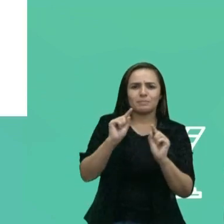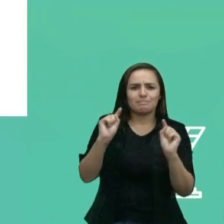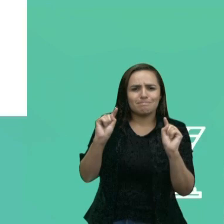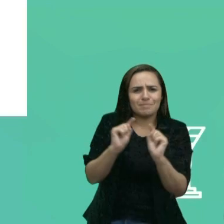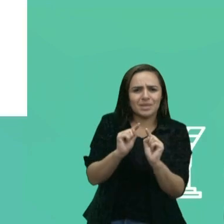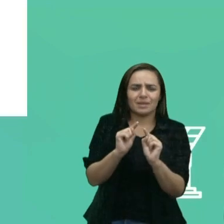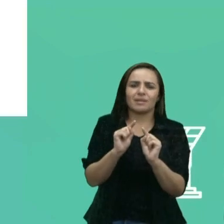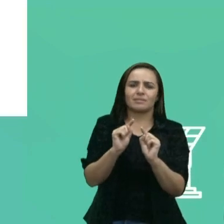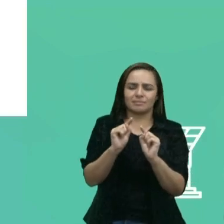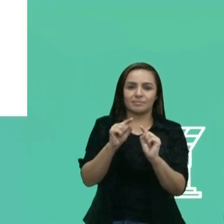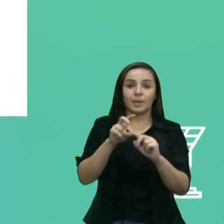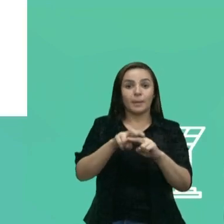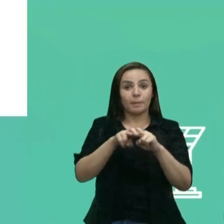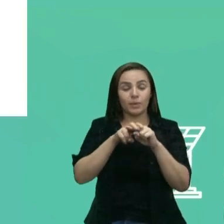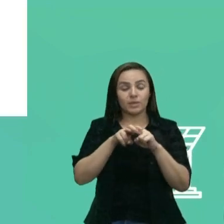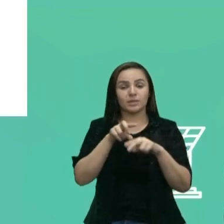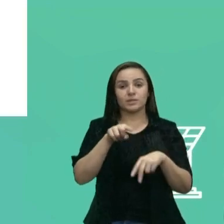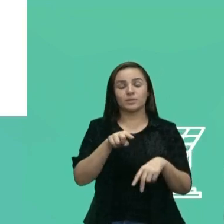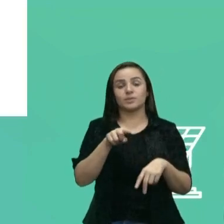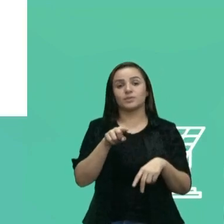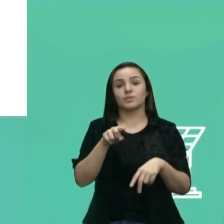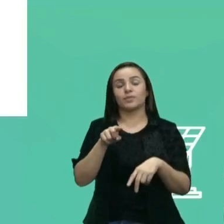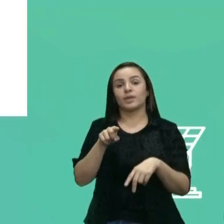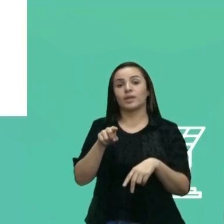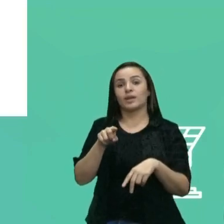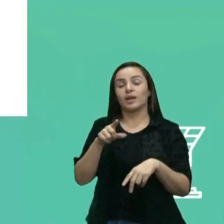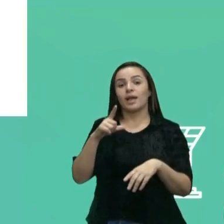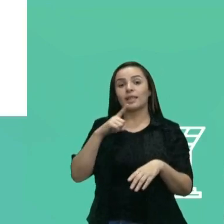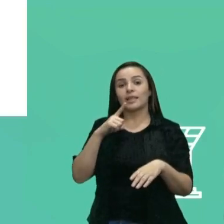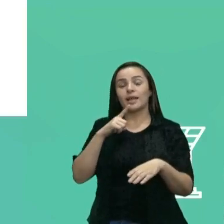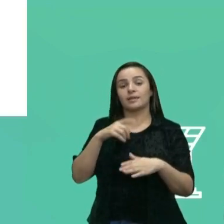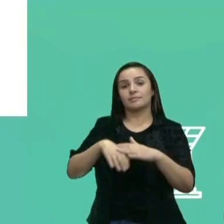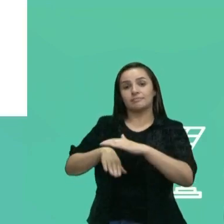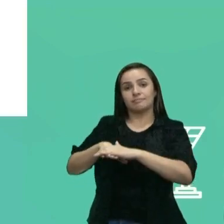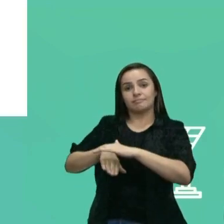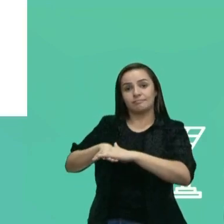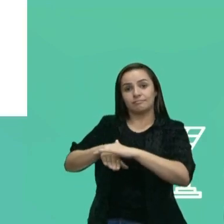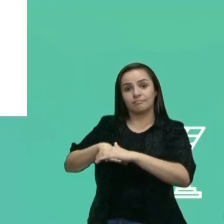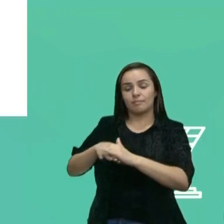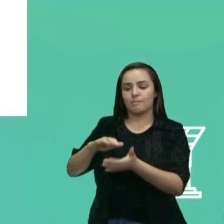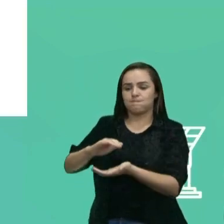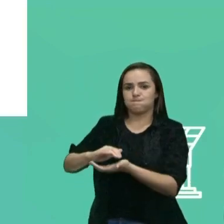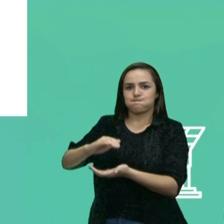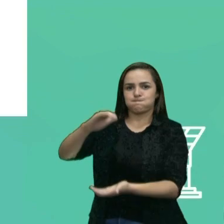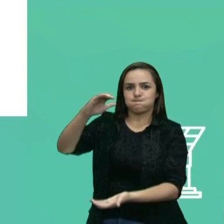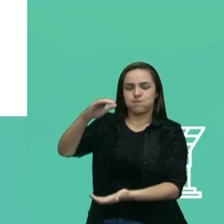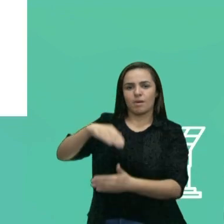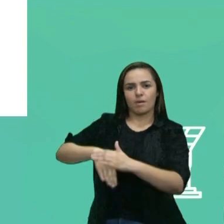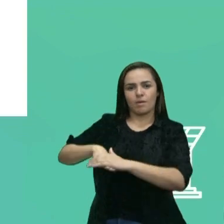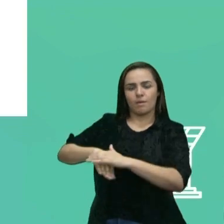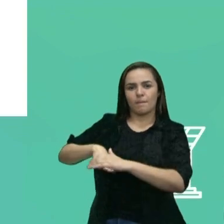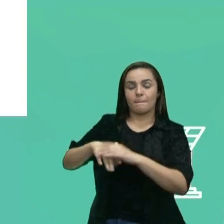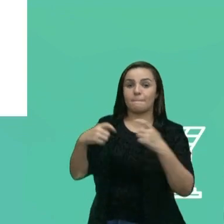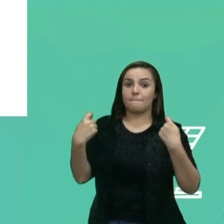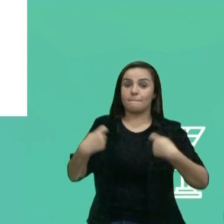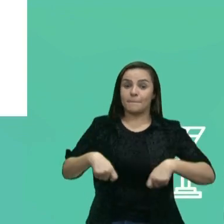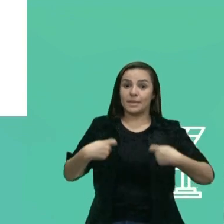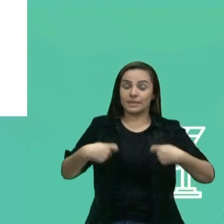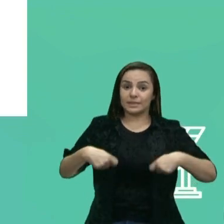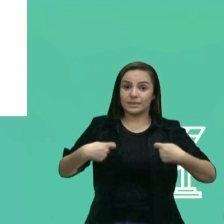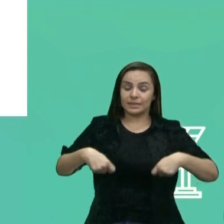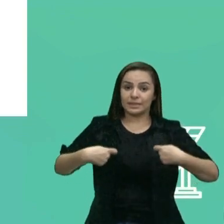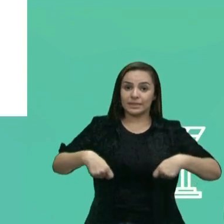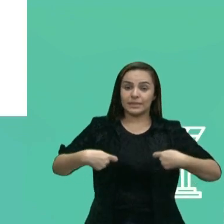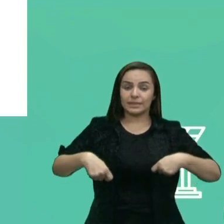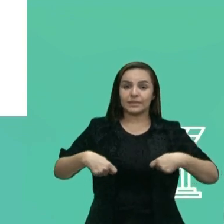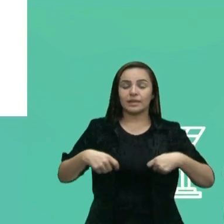cristais. Porém, para que a gente coloque esses compósitos dentro de um reservatório de armazenamento, eles precisam ser conformados